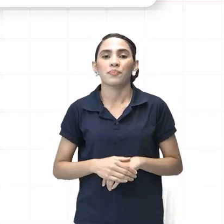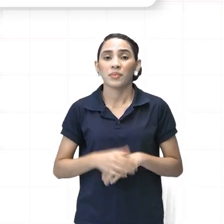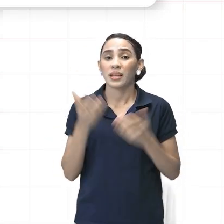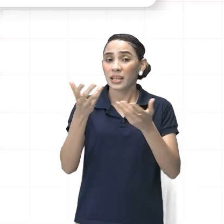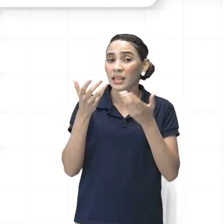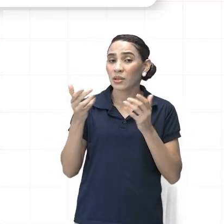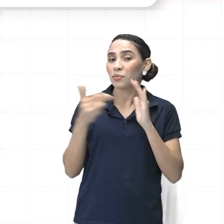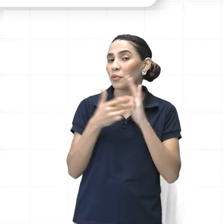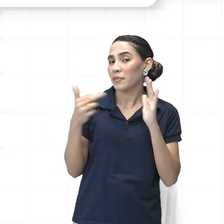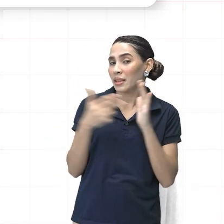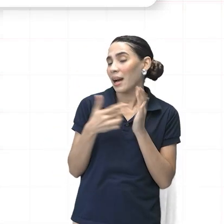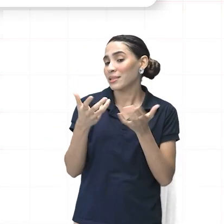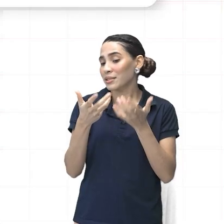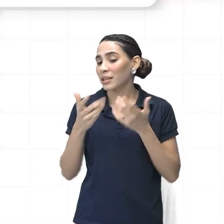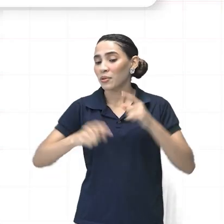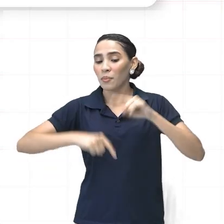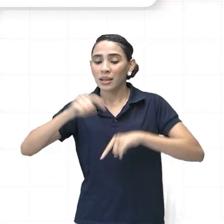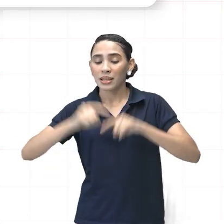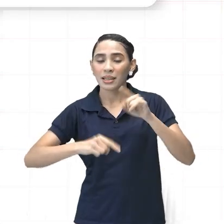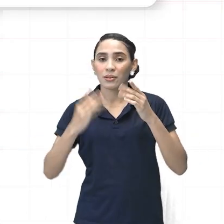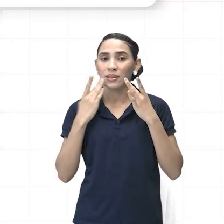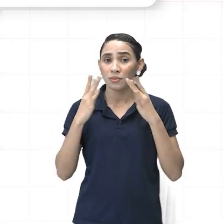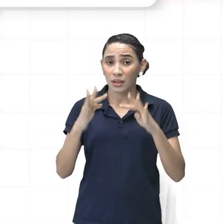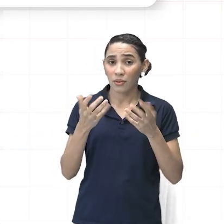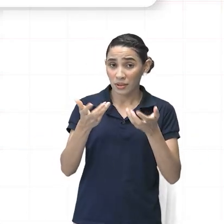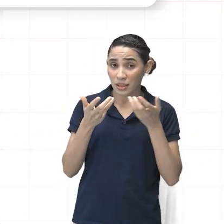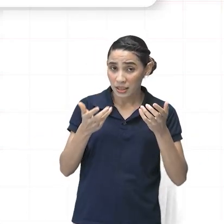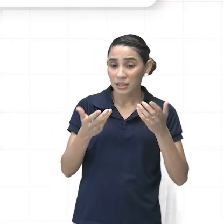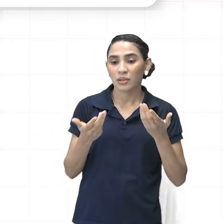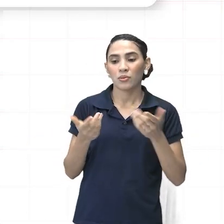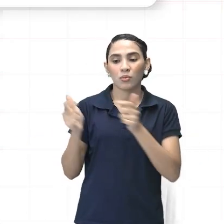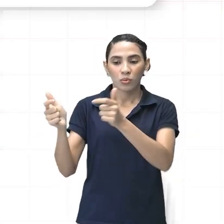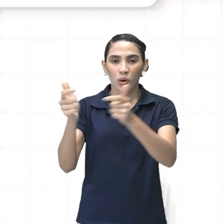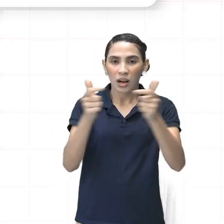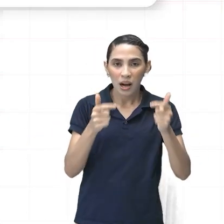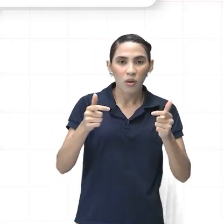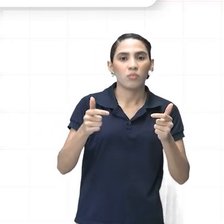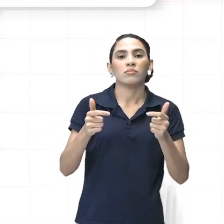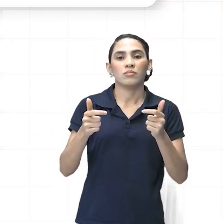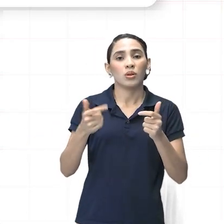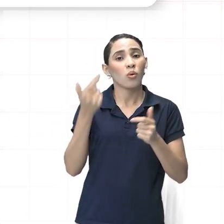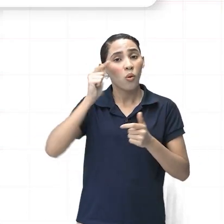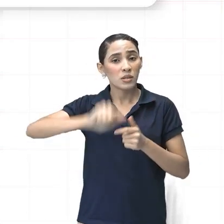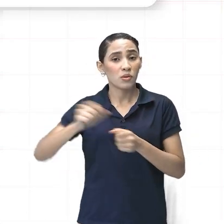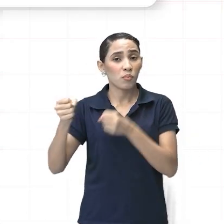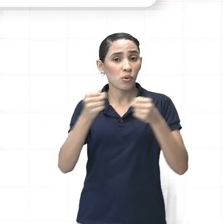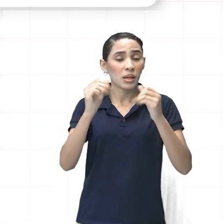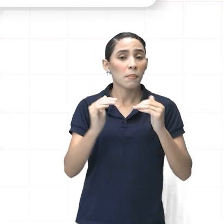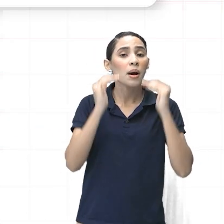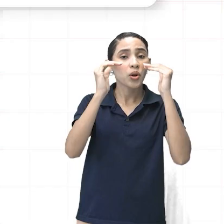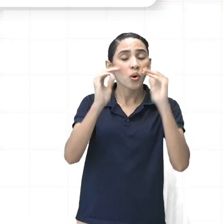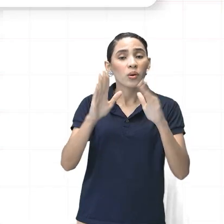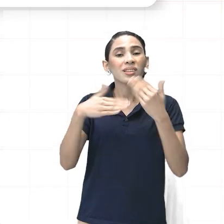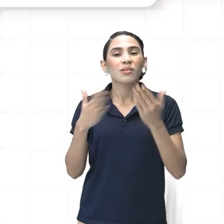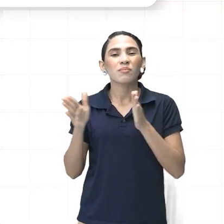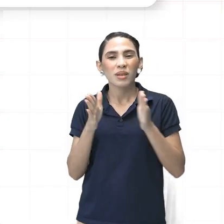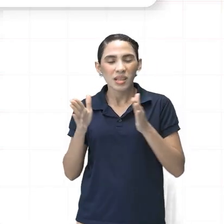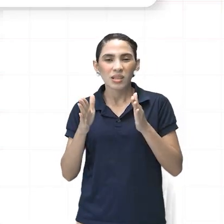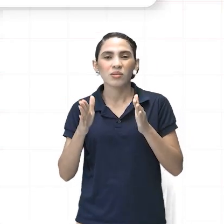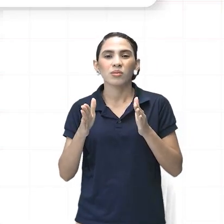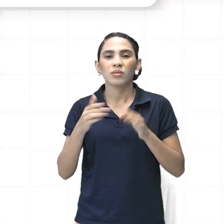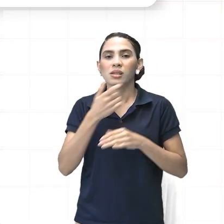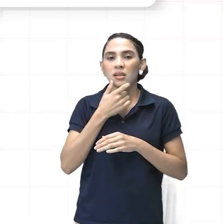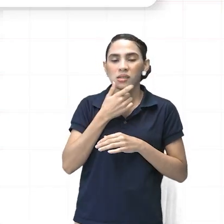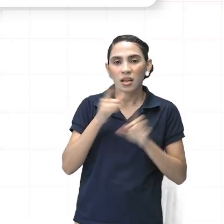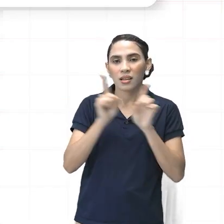queriam novidades, queriam recursos naturais, queriam habitar novas terras para ter um poderio maior. E nesse período, gente, a